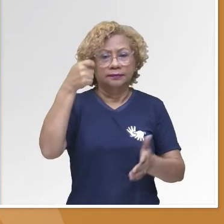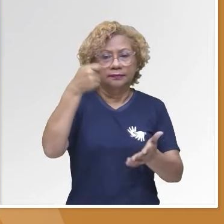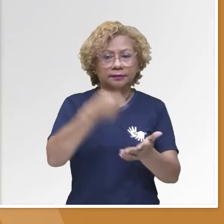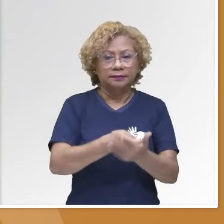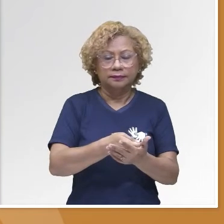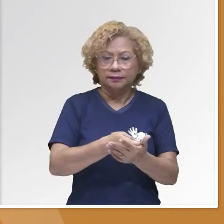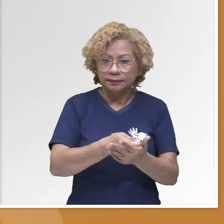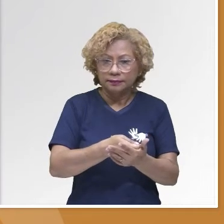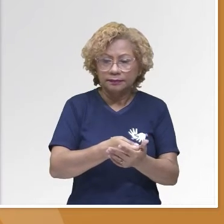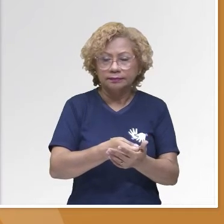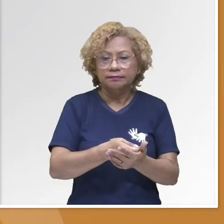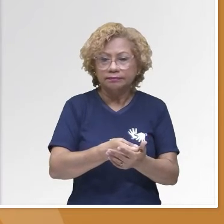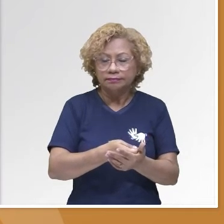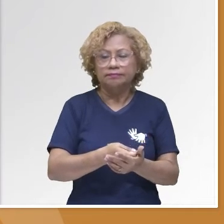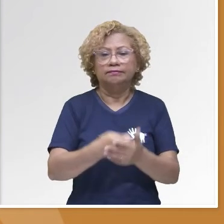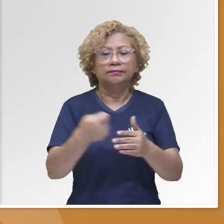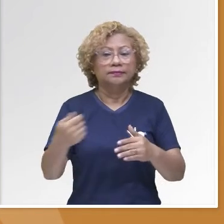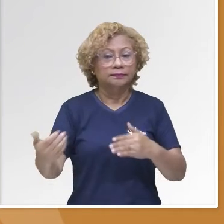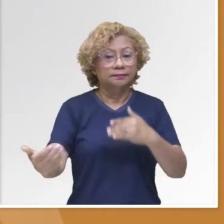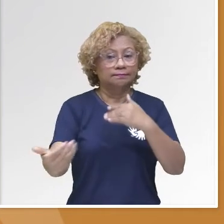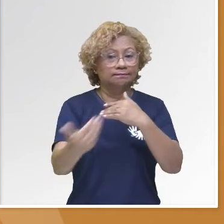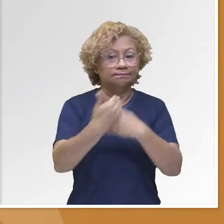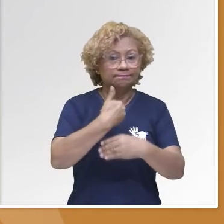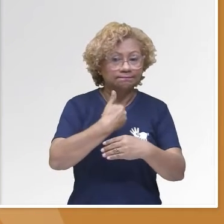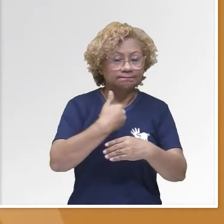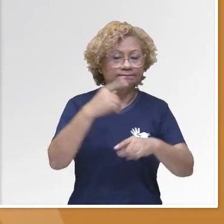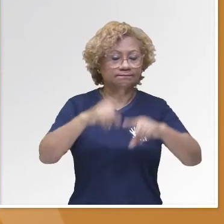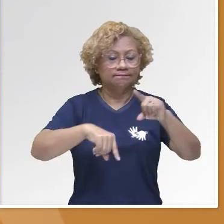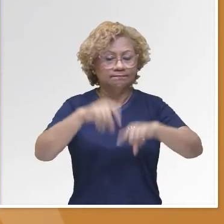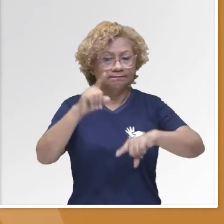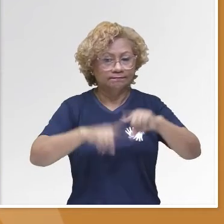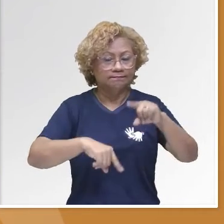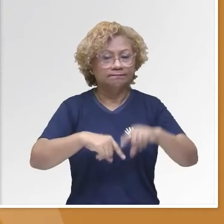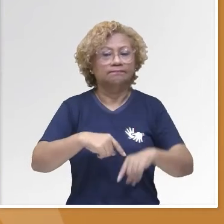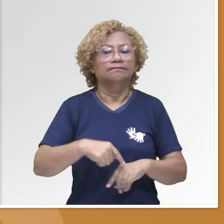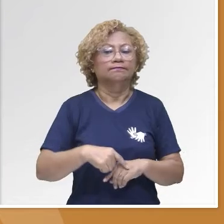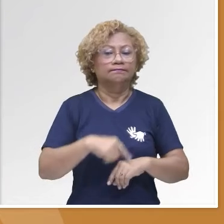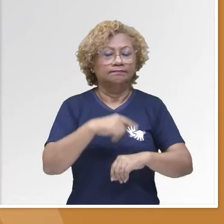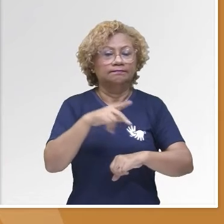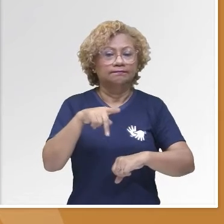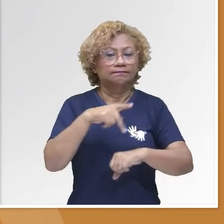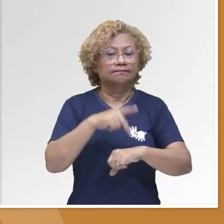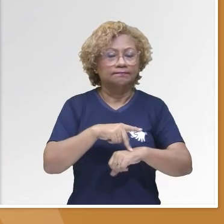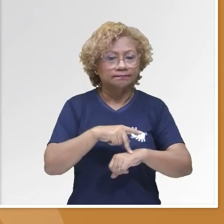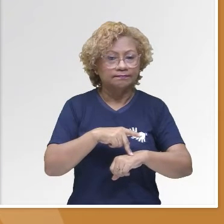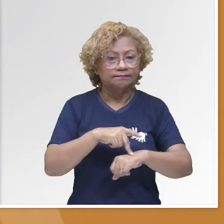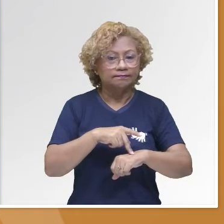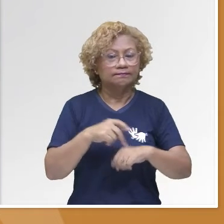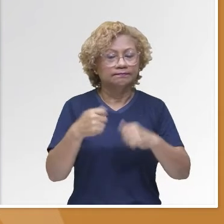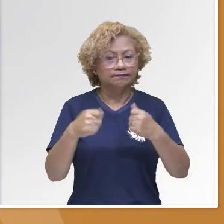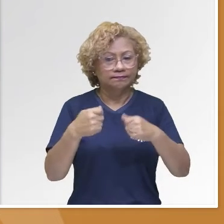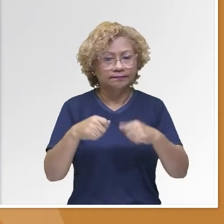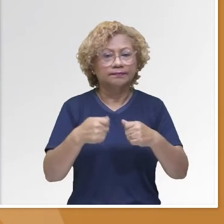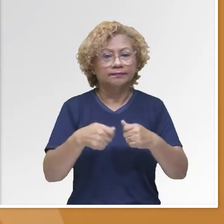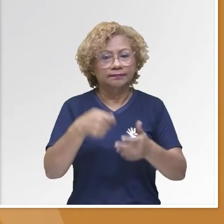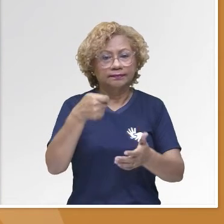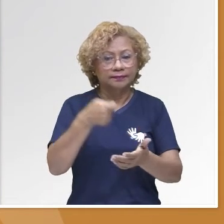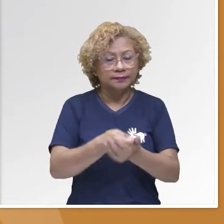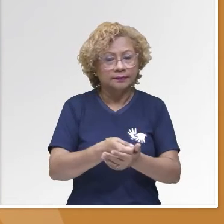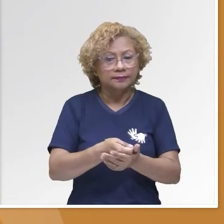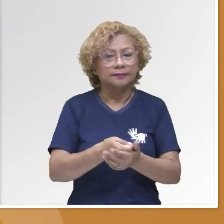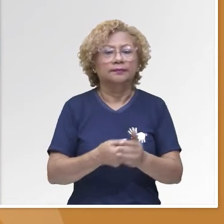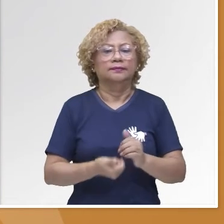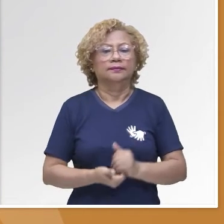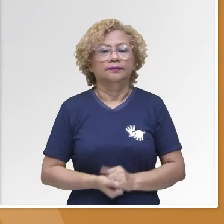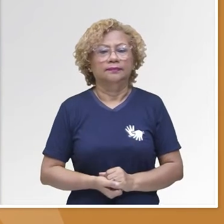determinado produto num outro país, né? Então, isso acaba ajudando o país que está vendendo aquele produto, tá?